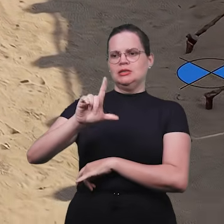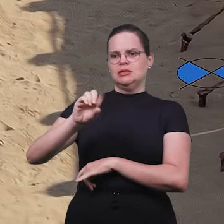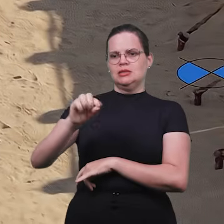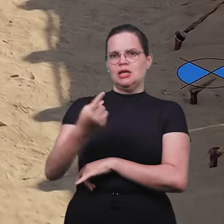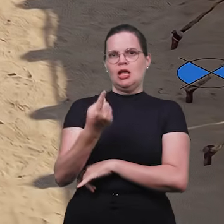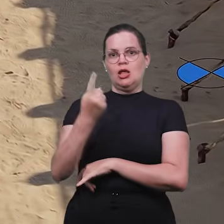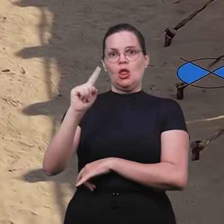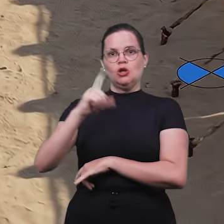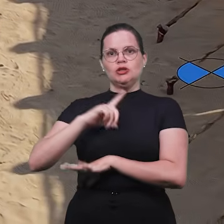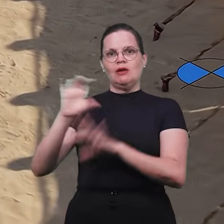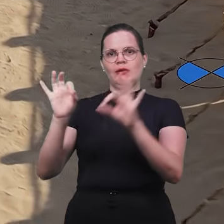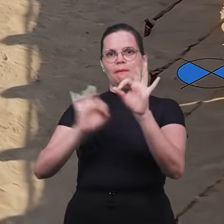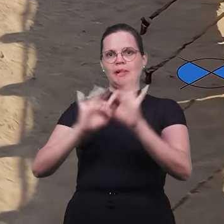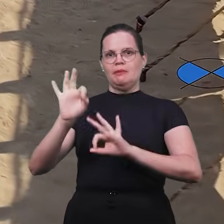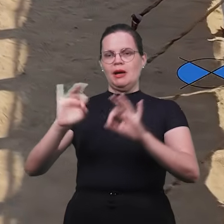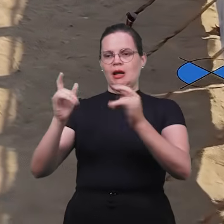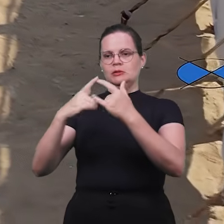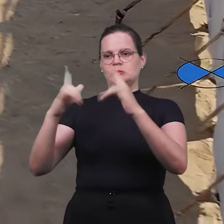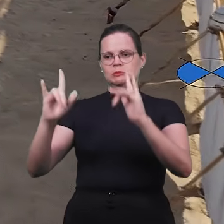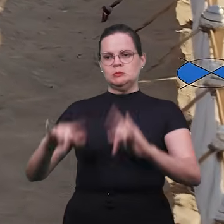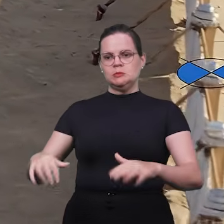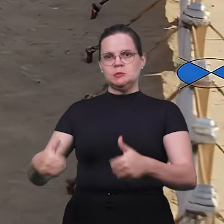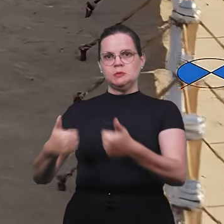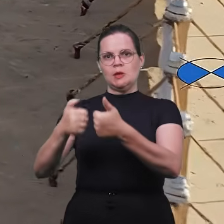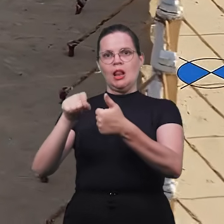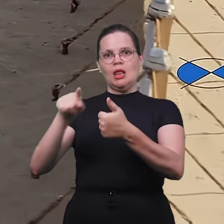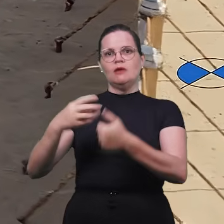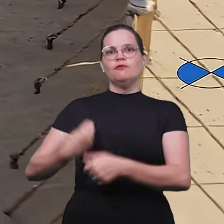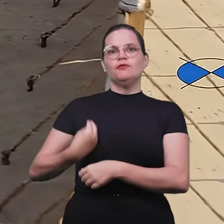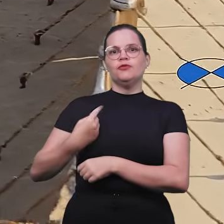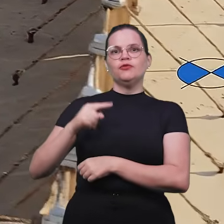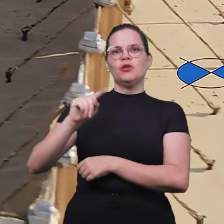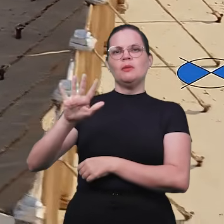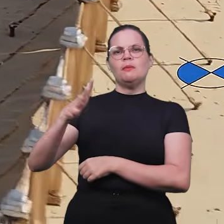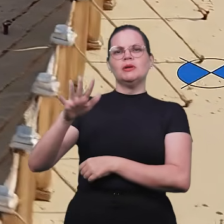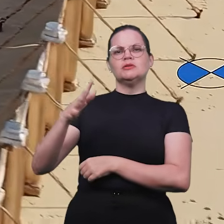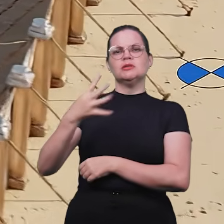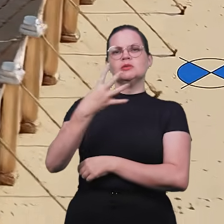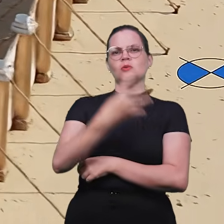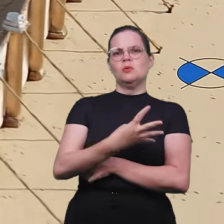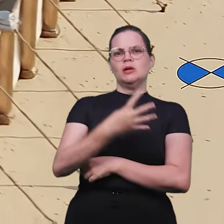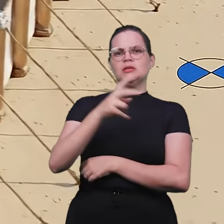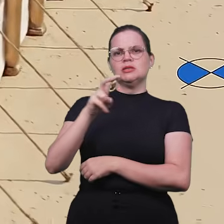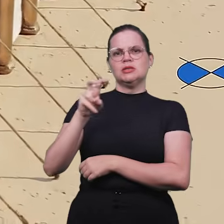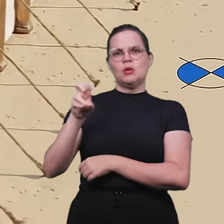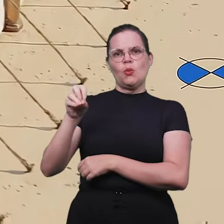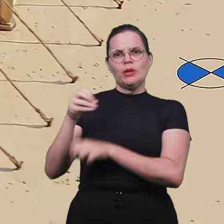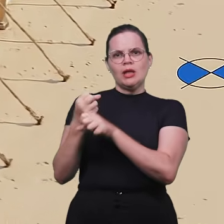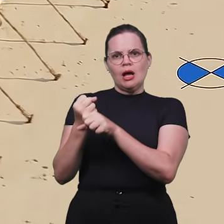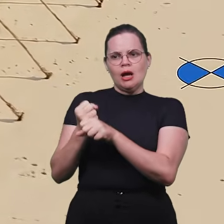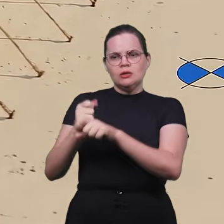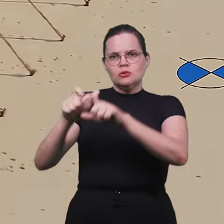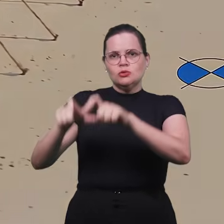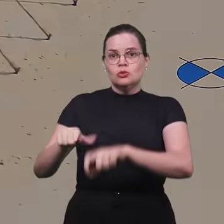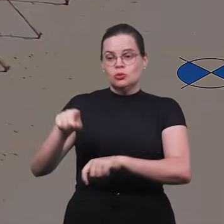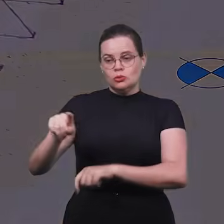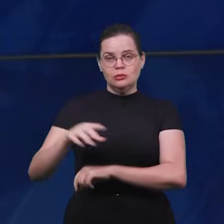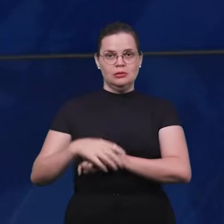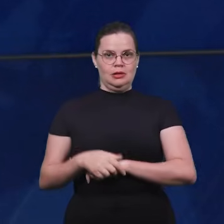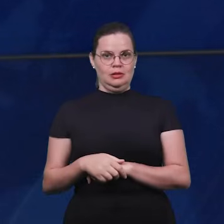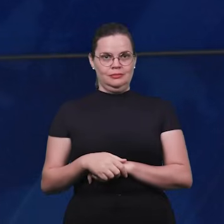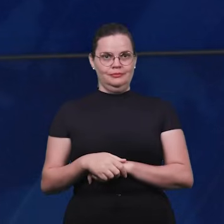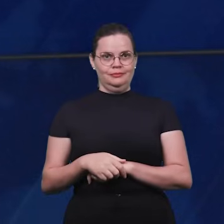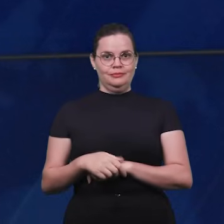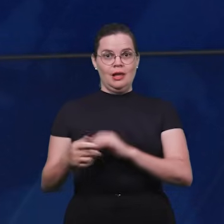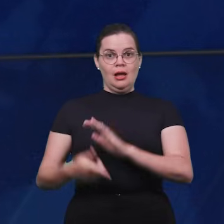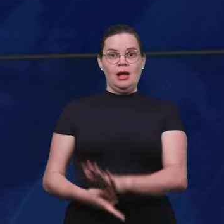tudo ali no tabernáculo permaneceu ainda por cerca de mais de 450 anos. E isso antes